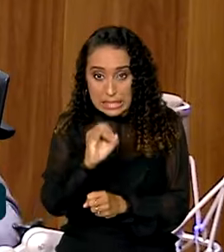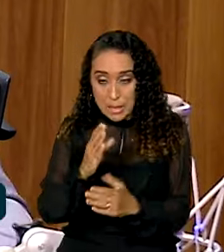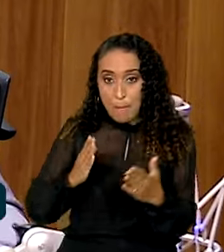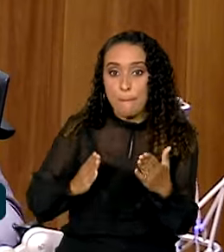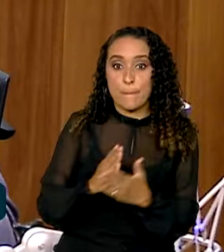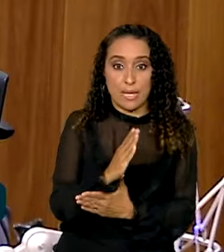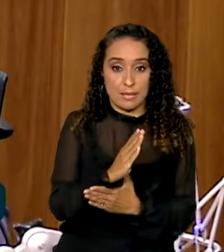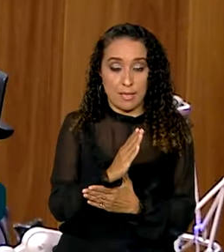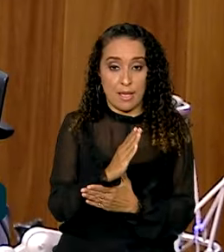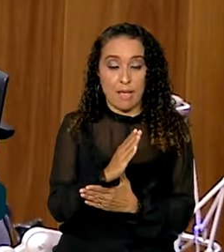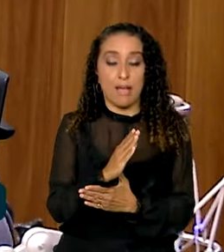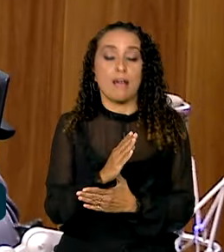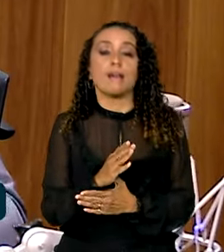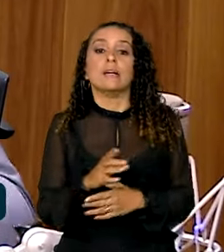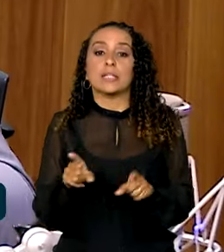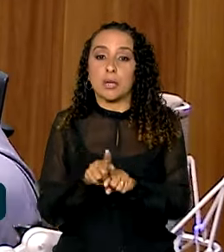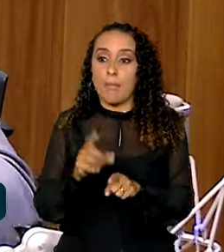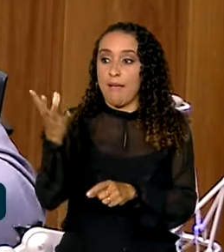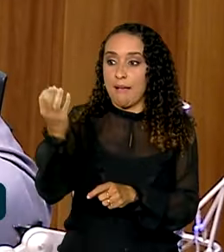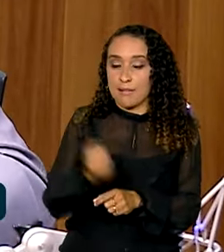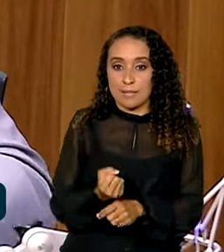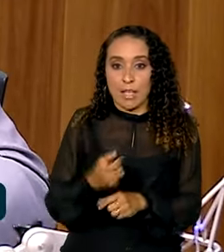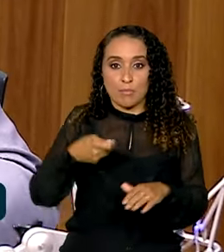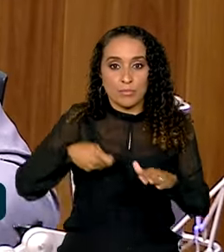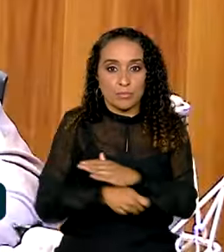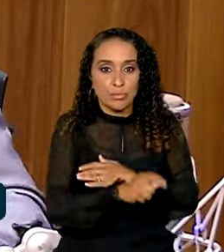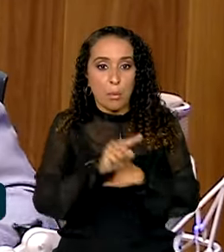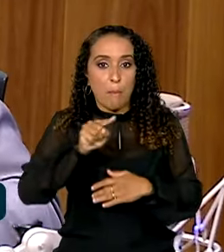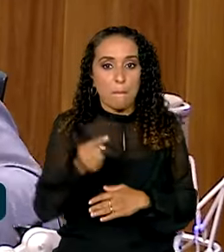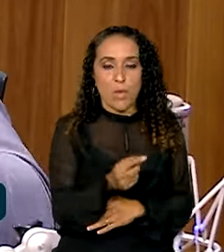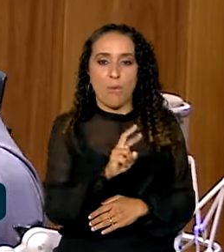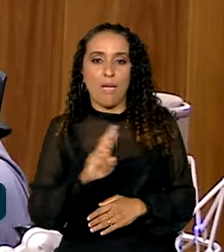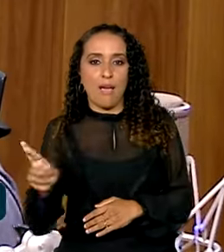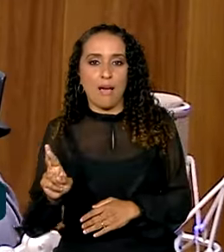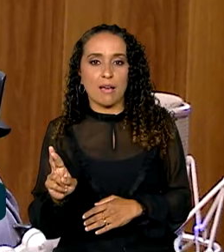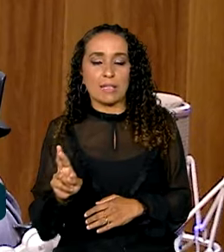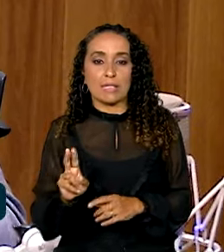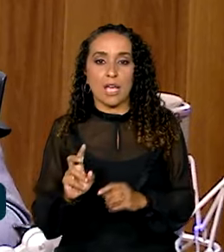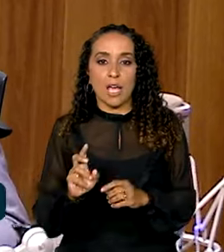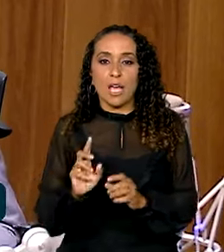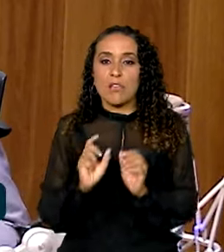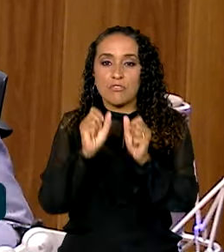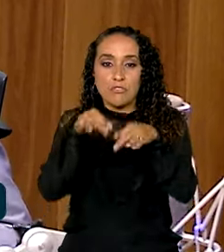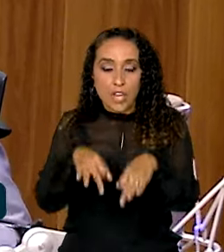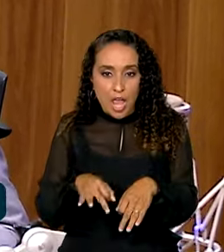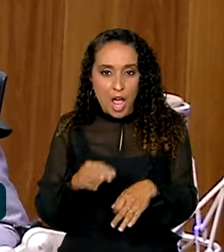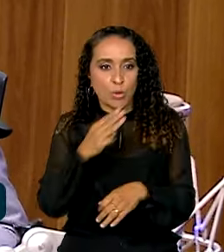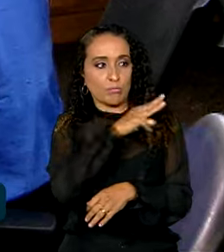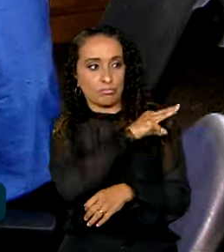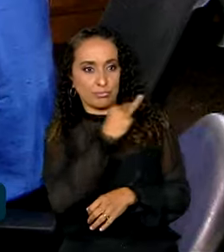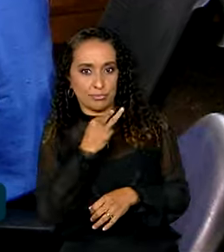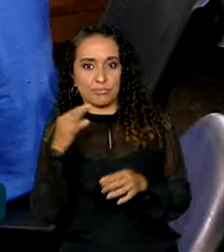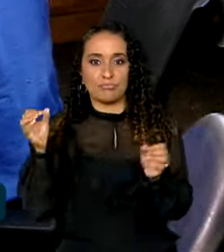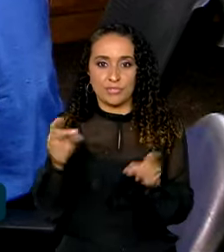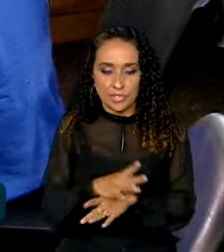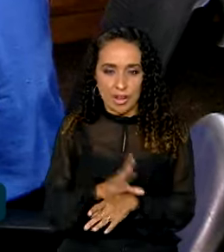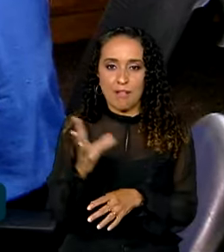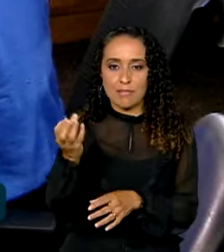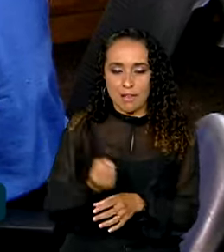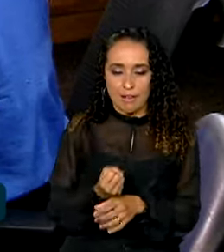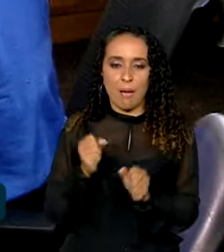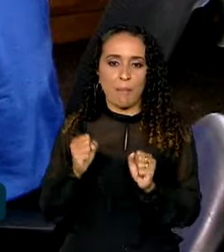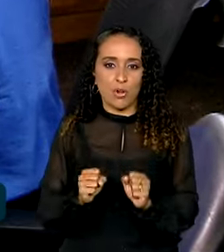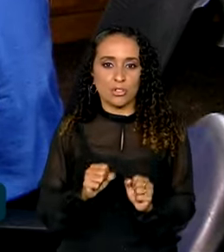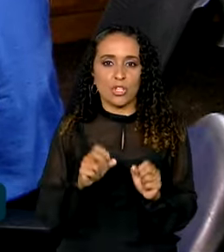aprovado, passando de ano, ele recebe um depósito de R$ 1.000 para que ele possa sacar o final da conclusão do ensino médio. Outro assunto